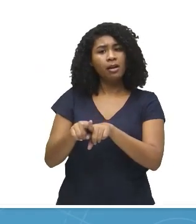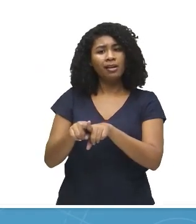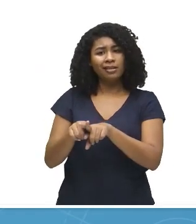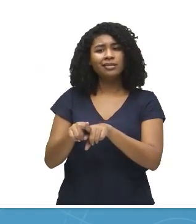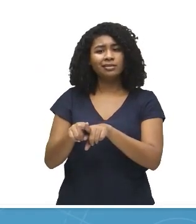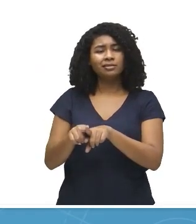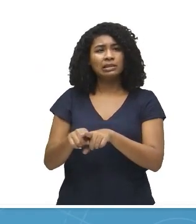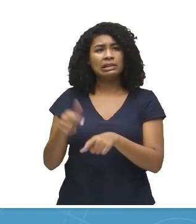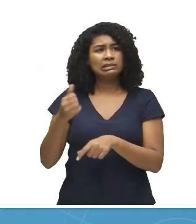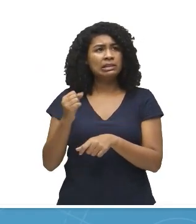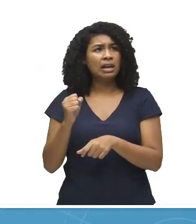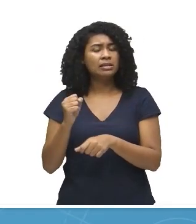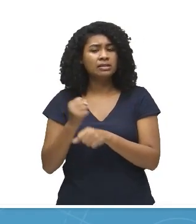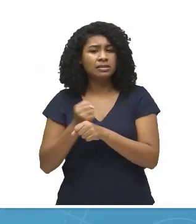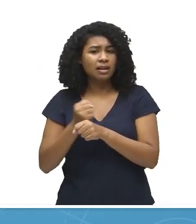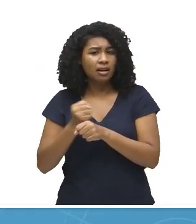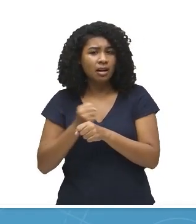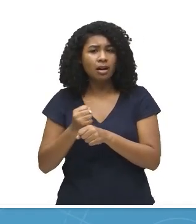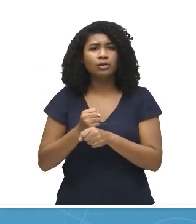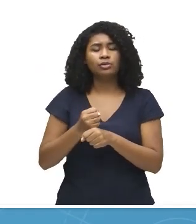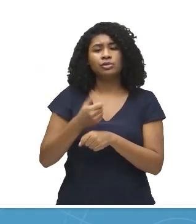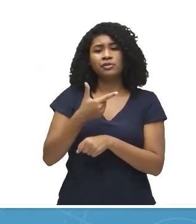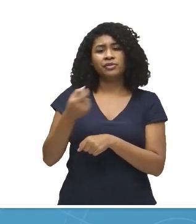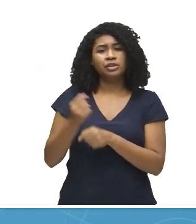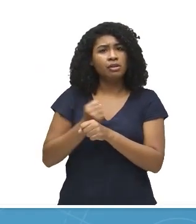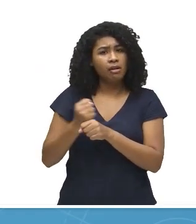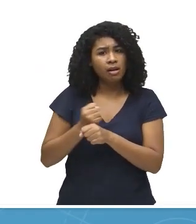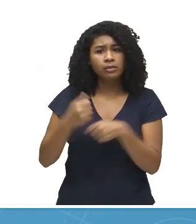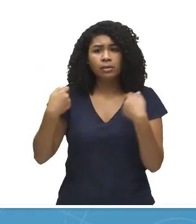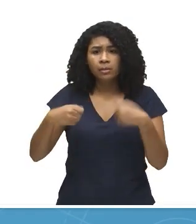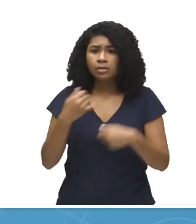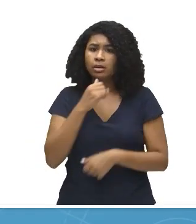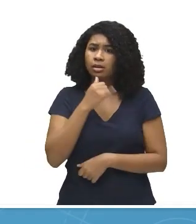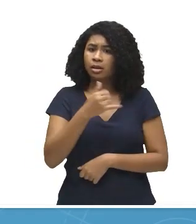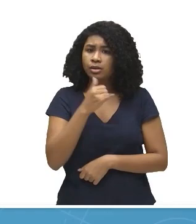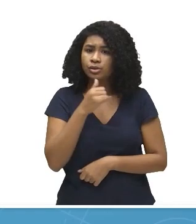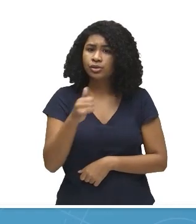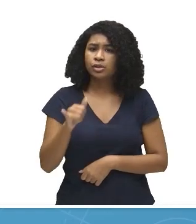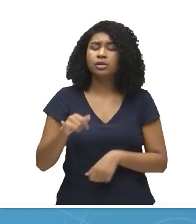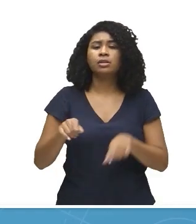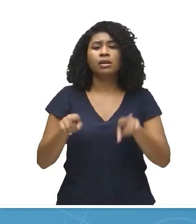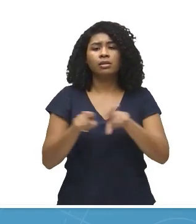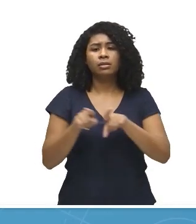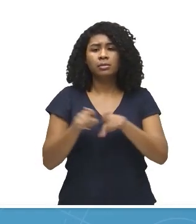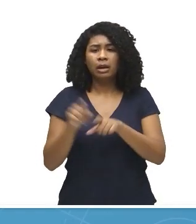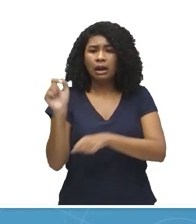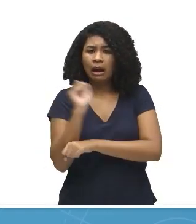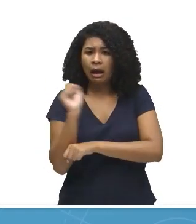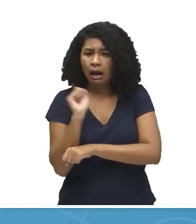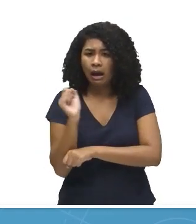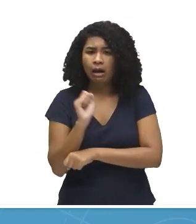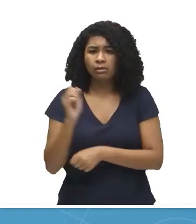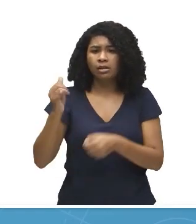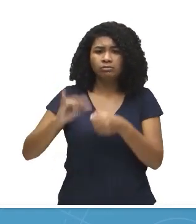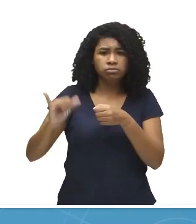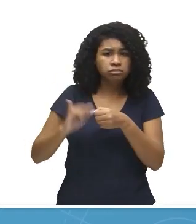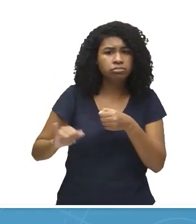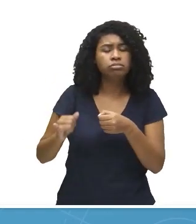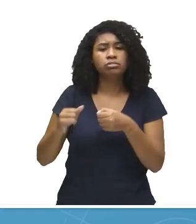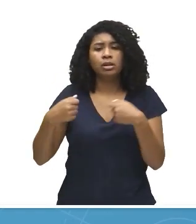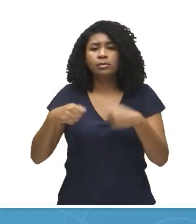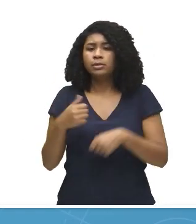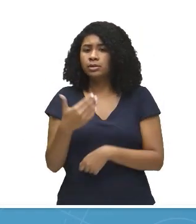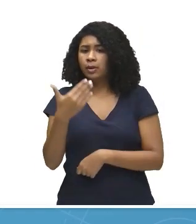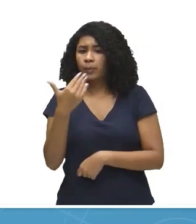Daqui a 10, 20 anos vão necessitar de energia elétrica, do combustível, necessitar se alimentar,